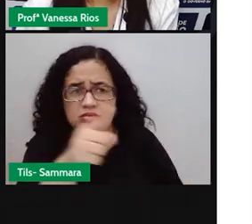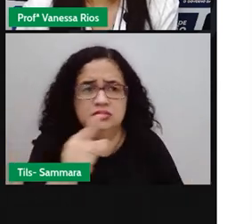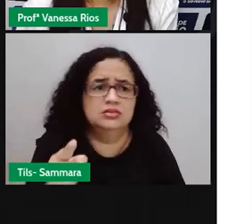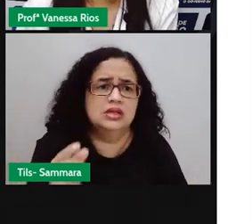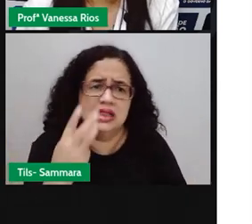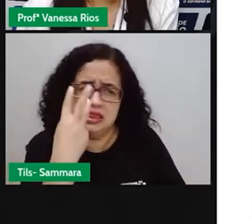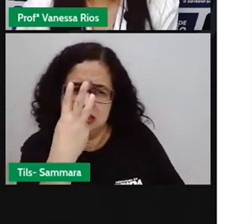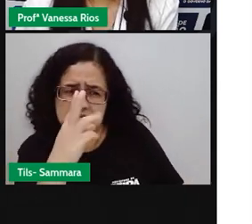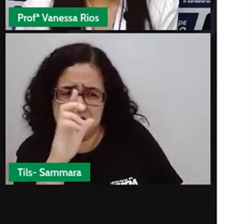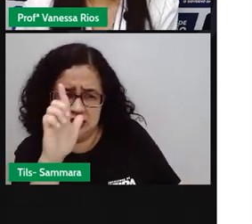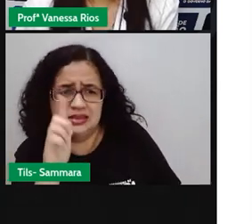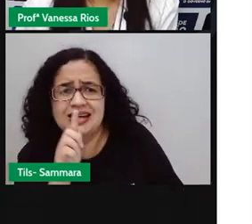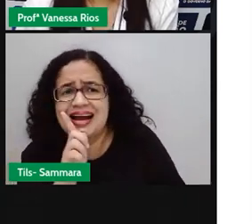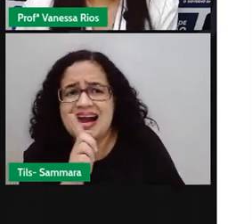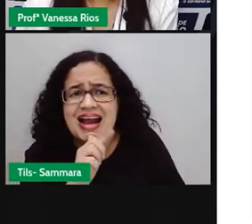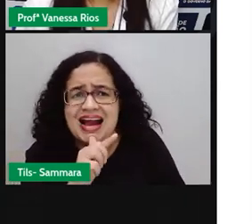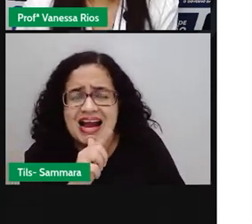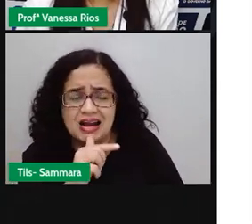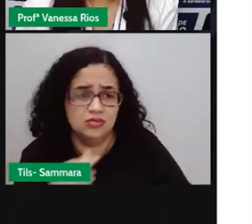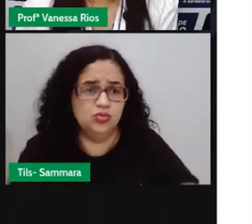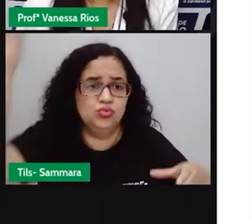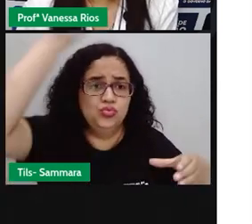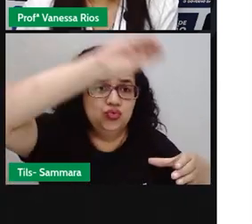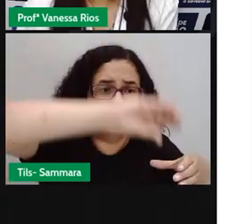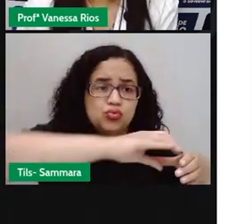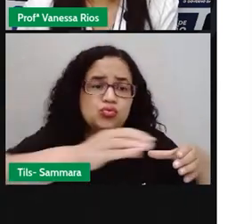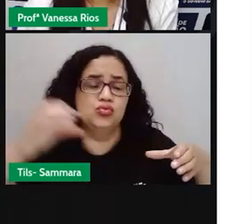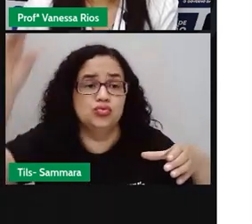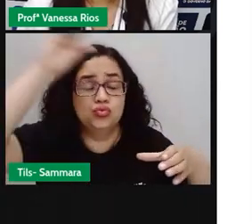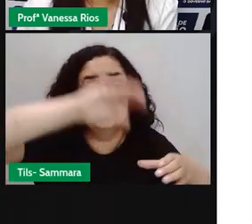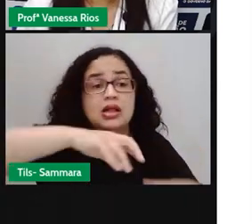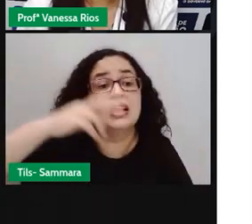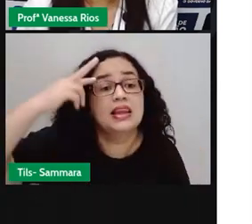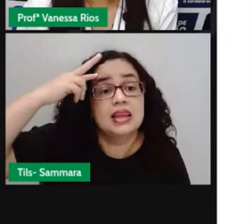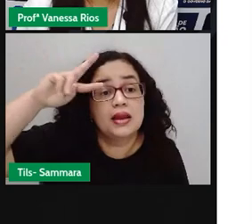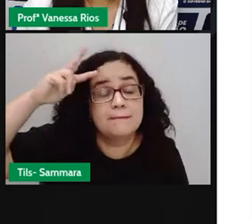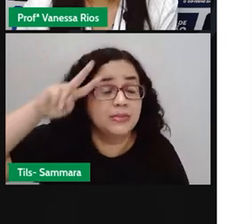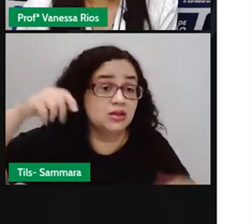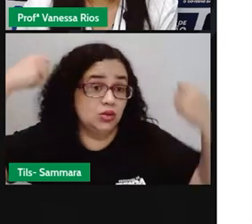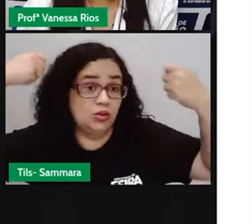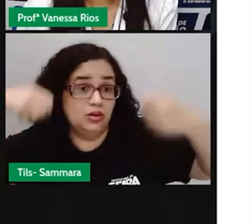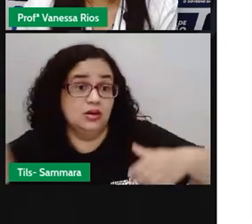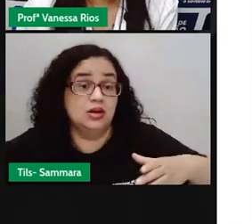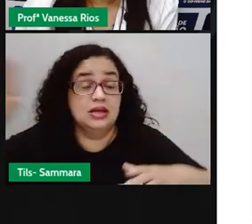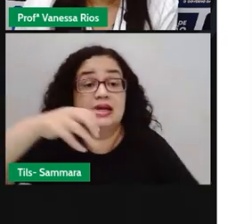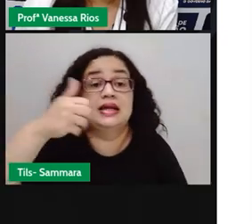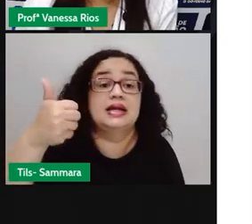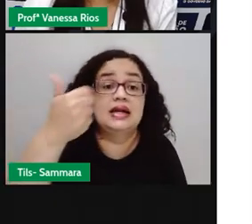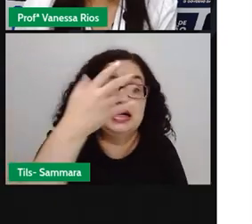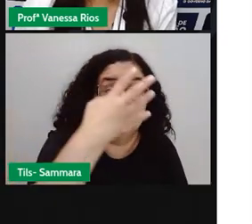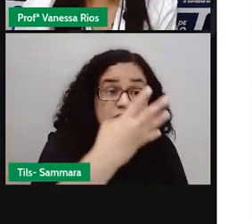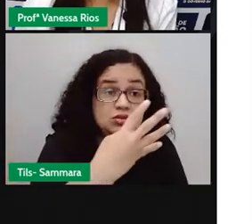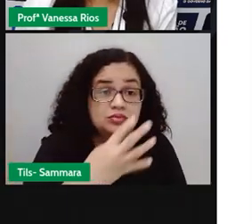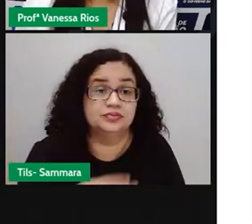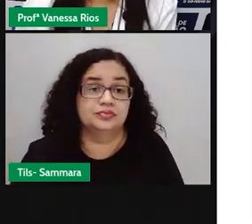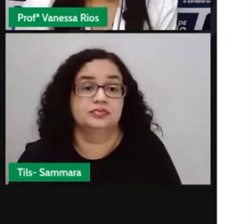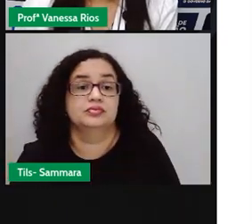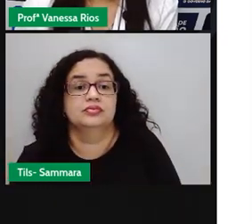que cabe 3 litros de água, né? E ir completando. Lembrando aí que eu preciso completar com 14